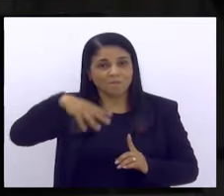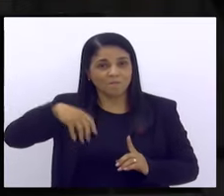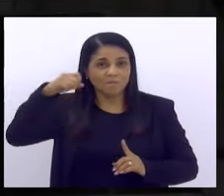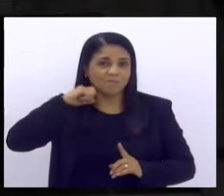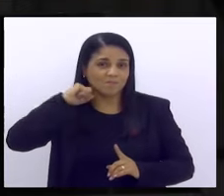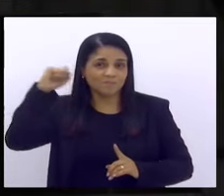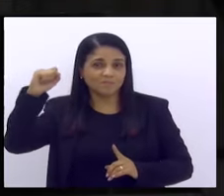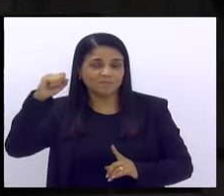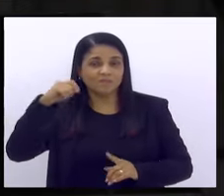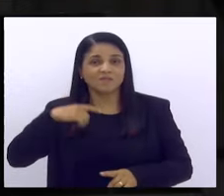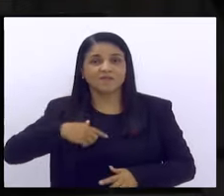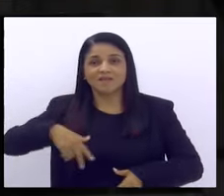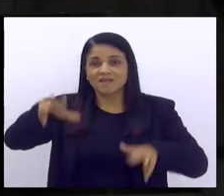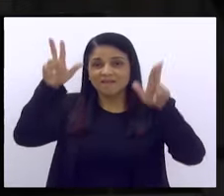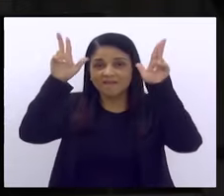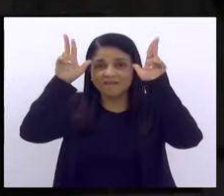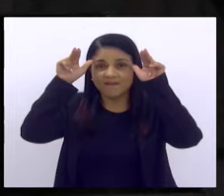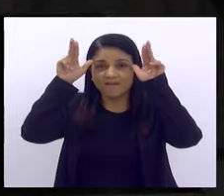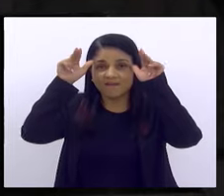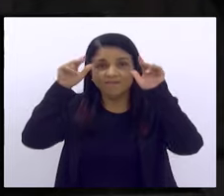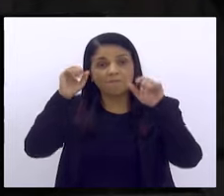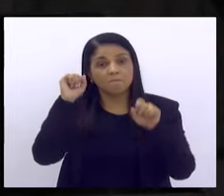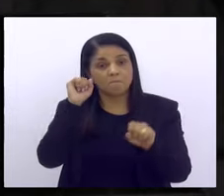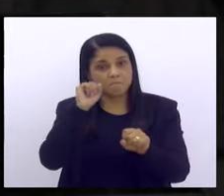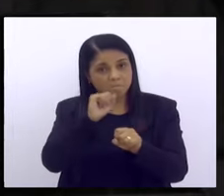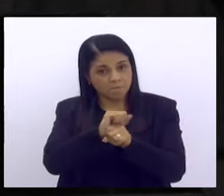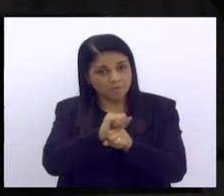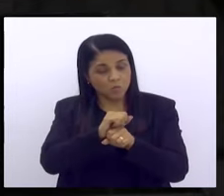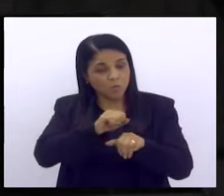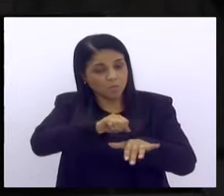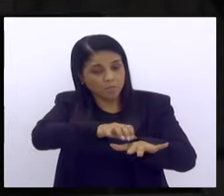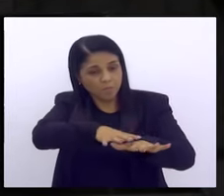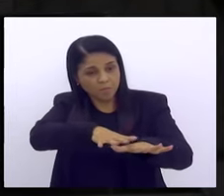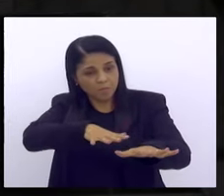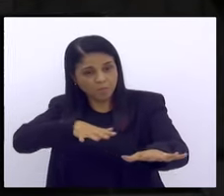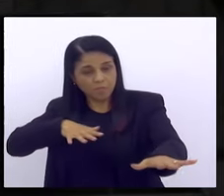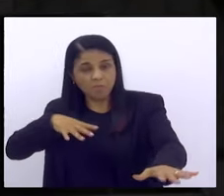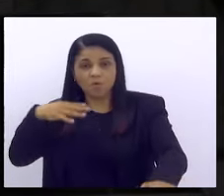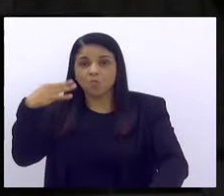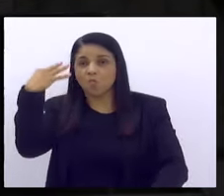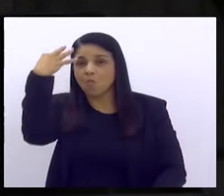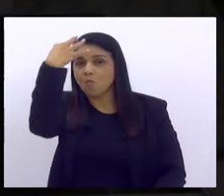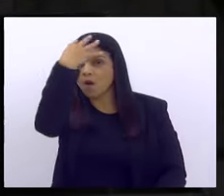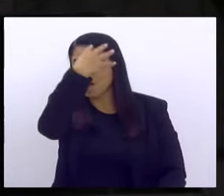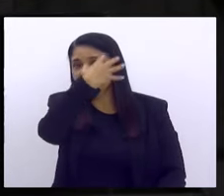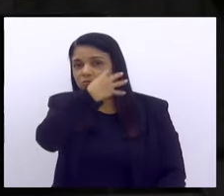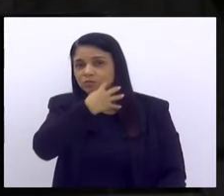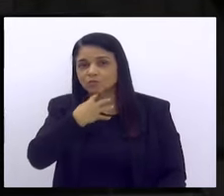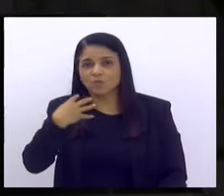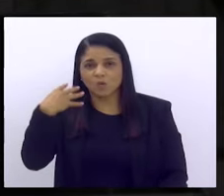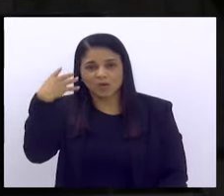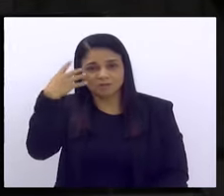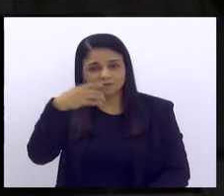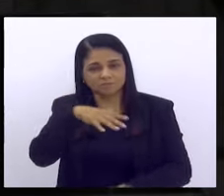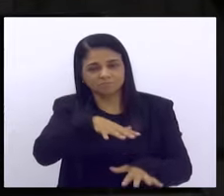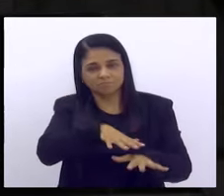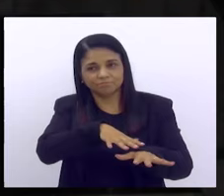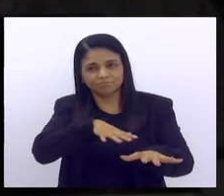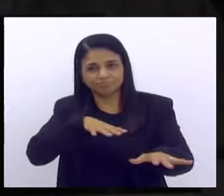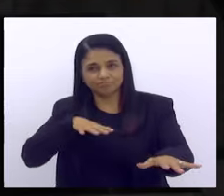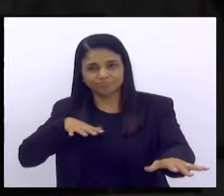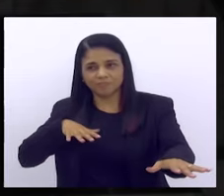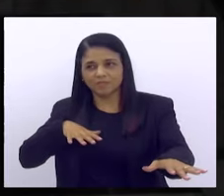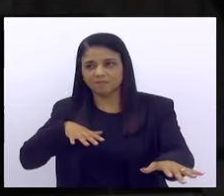Gávea. Parou o Rio de Janeiro. As pessoas estavam levando 4 horas, Josemar, para atravessar aquele trecho ali. E